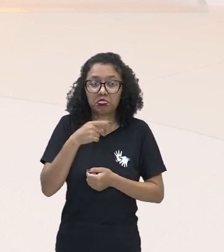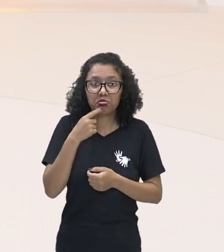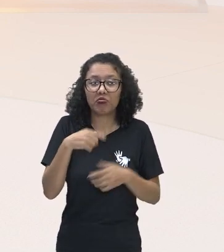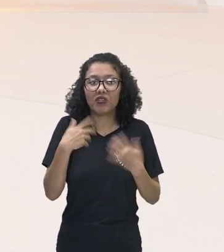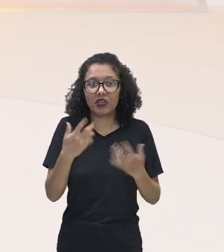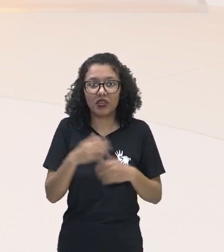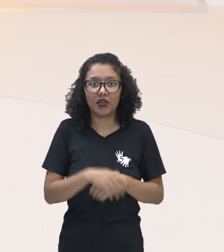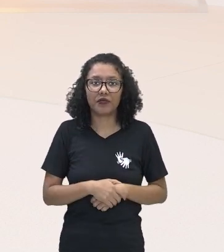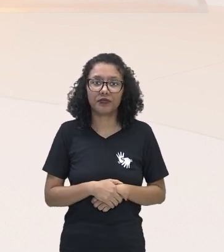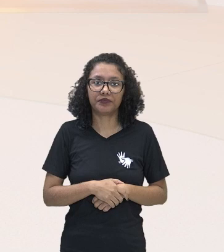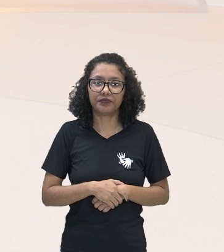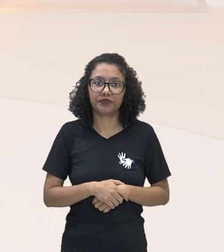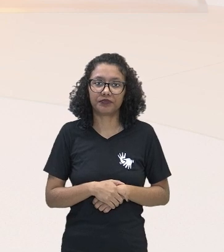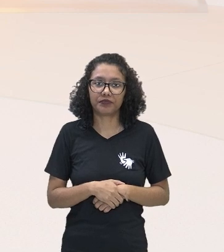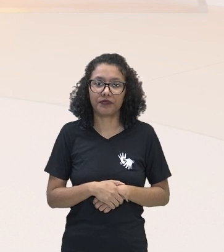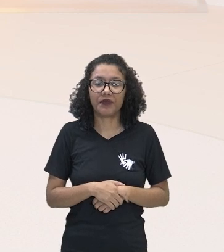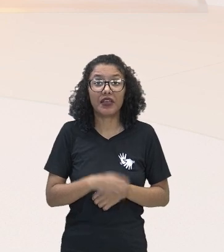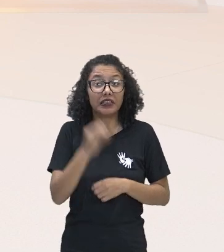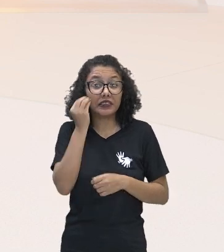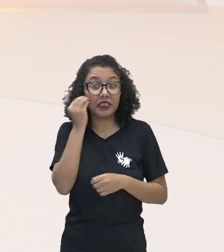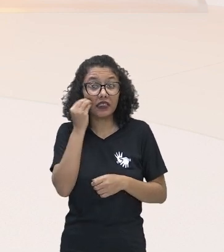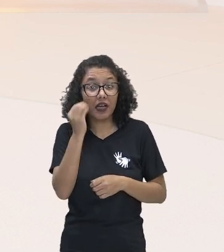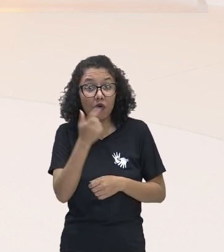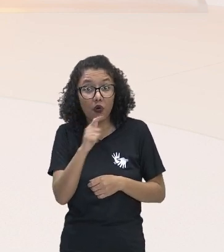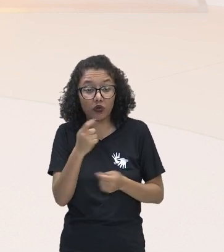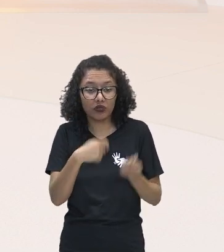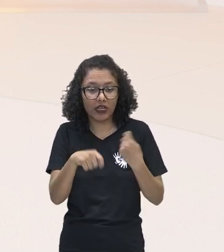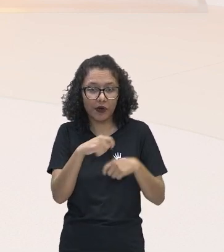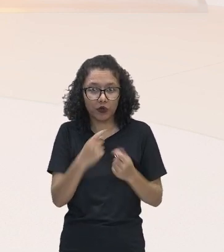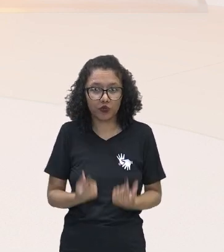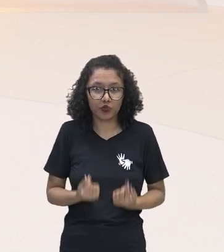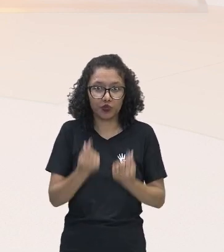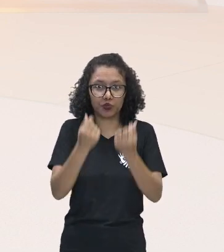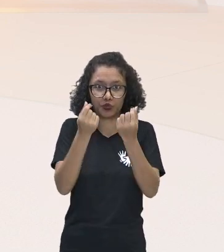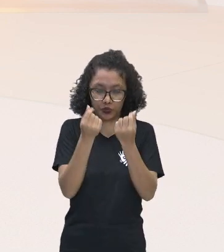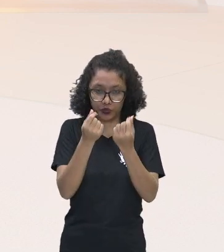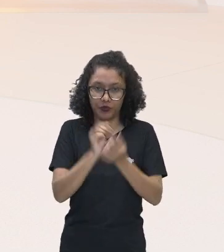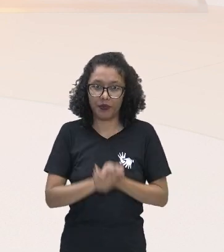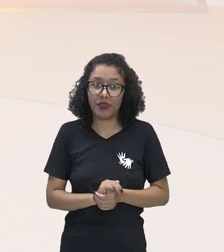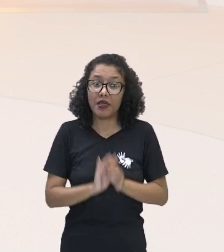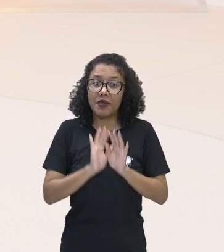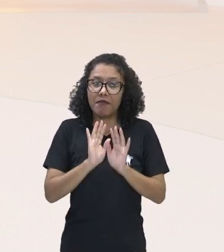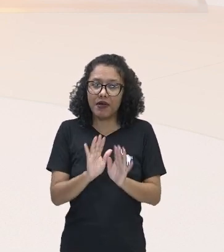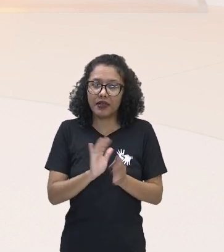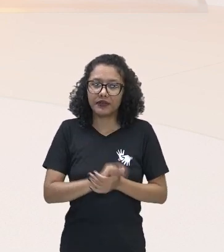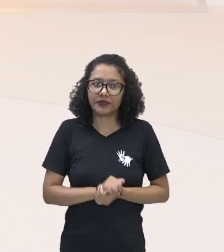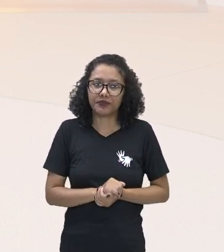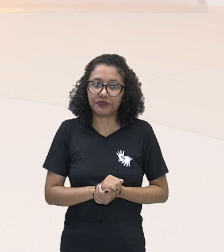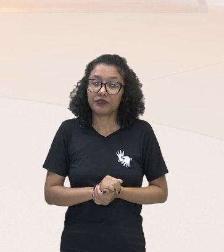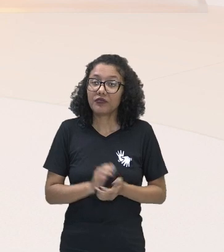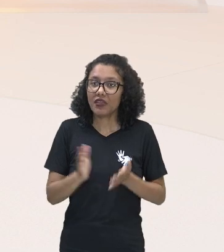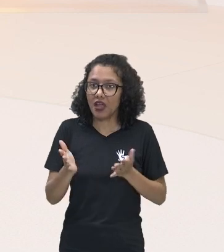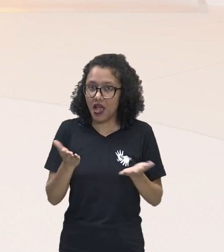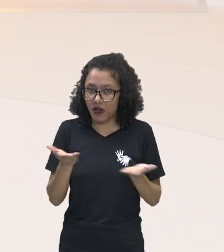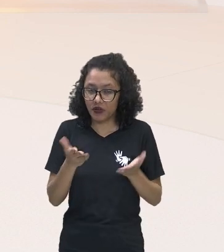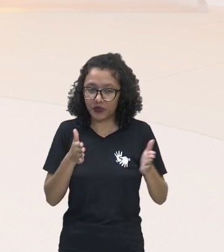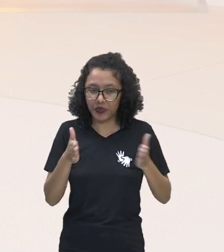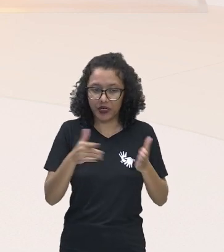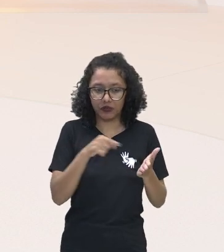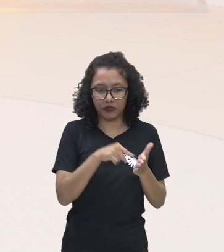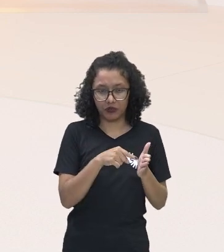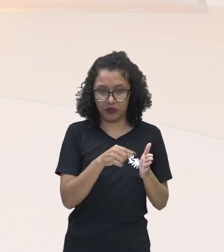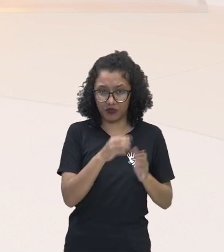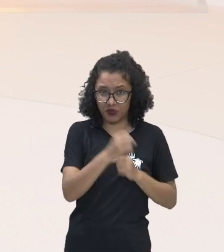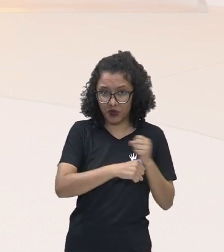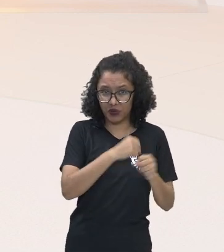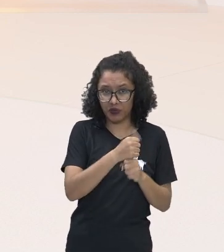nas Índias, que era mais lucrativo. No entanto, nesse primeiro momento, que vai ali de 1500 até